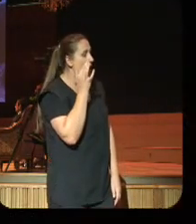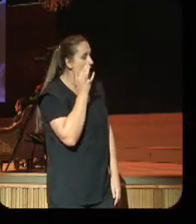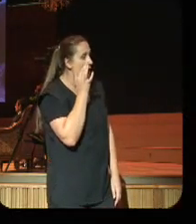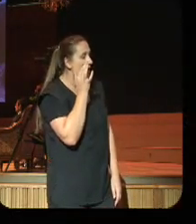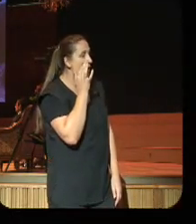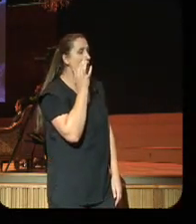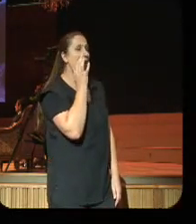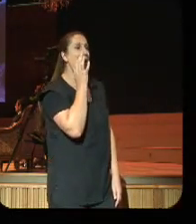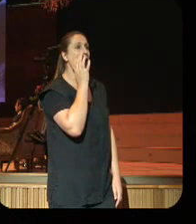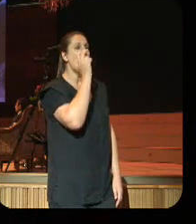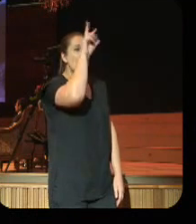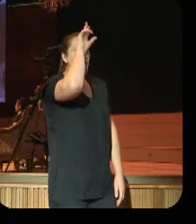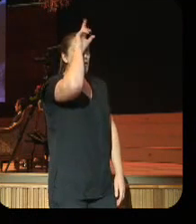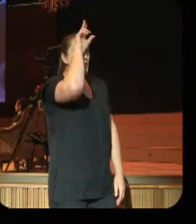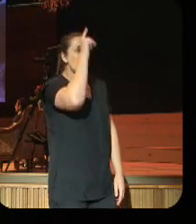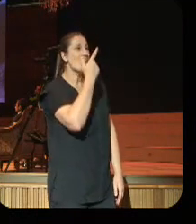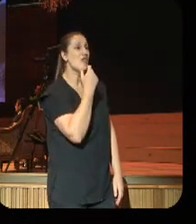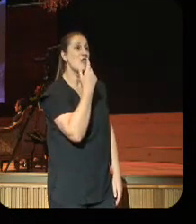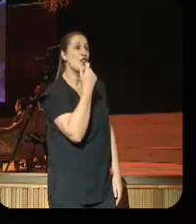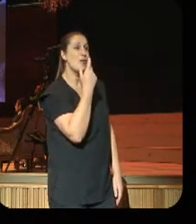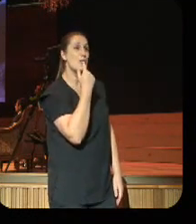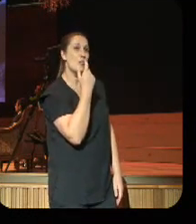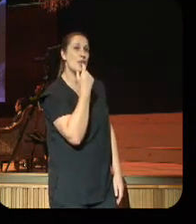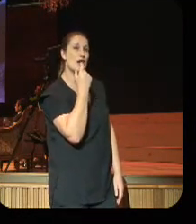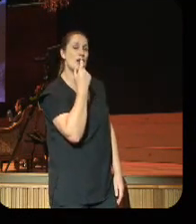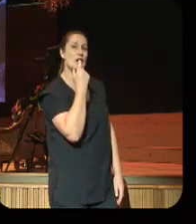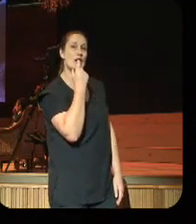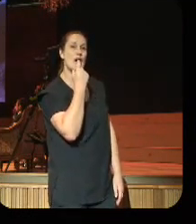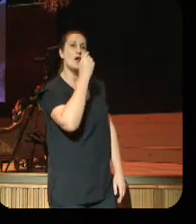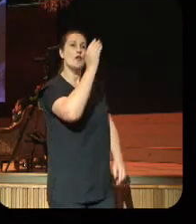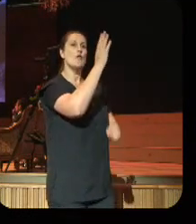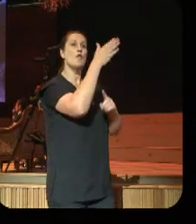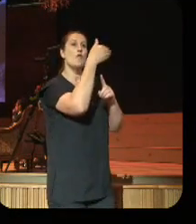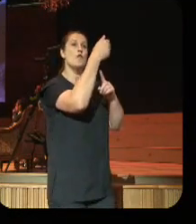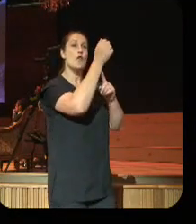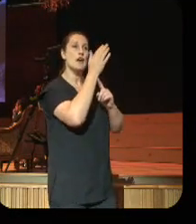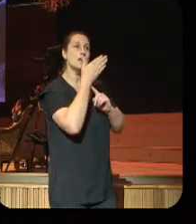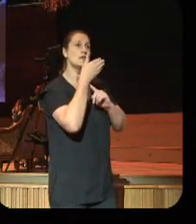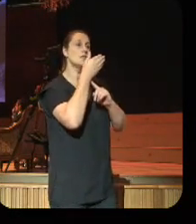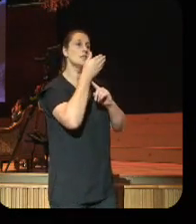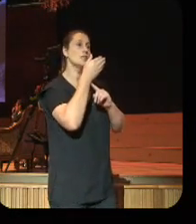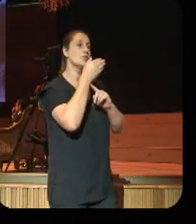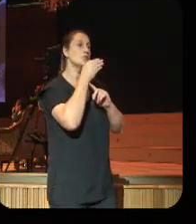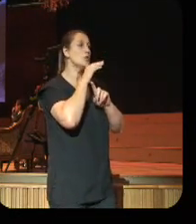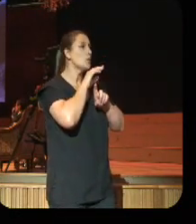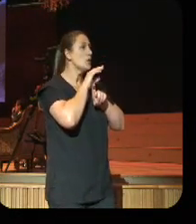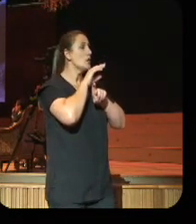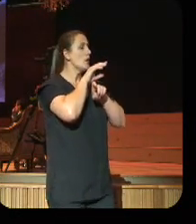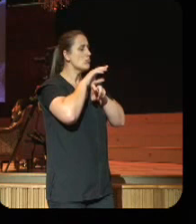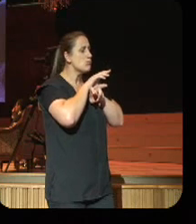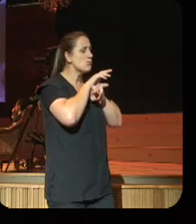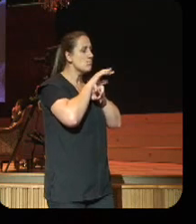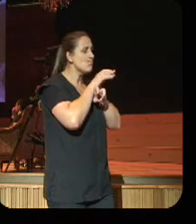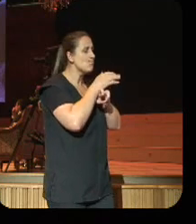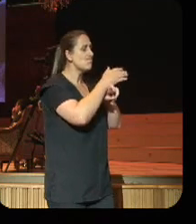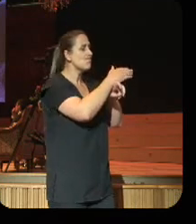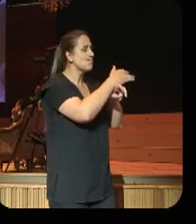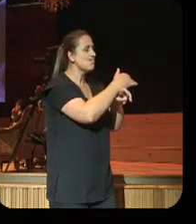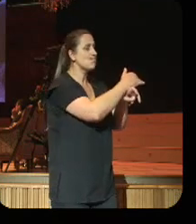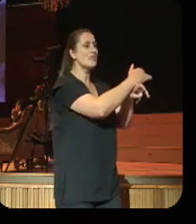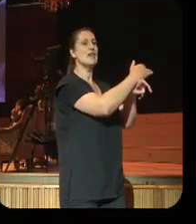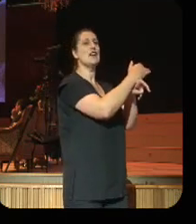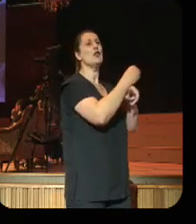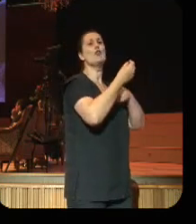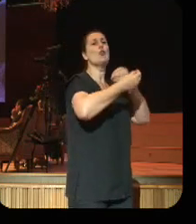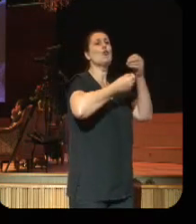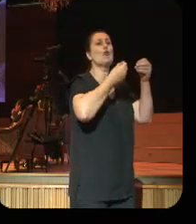formigas vermelhas grandes, carregando as folhas, e ele achava incrível como é que elas